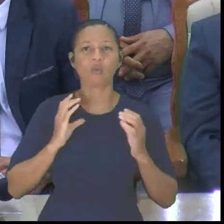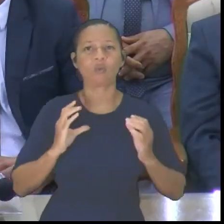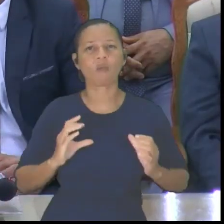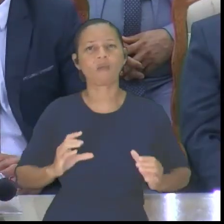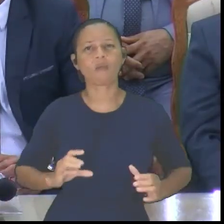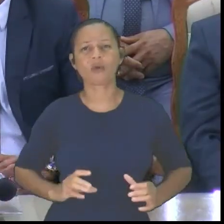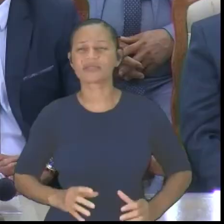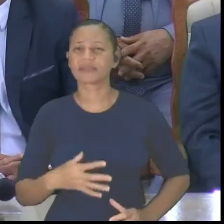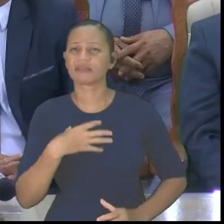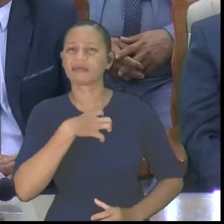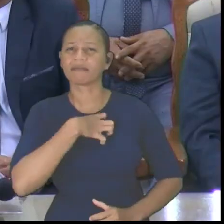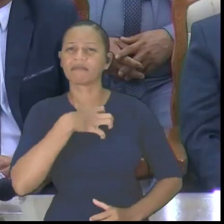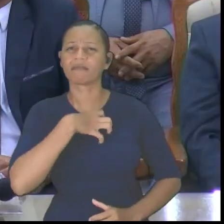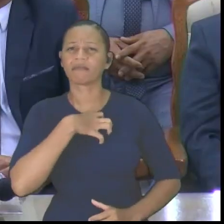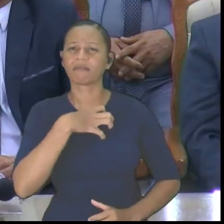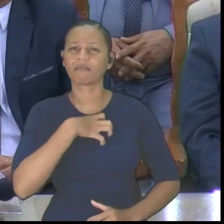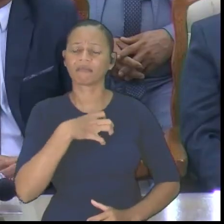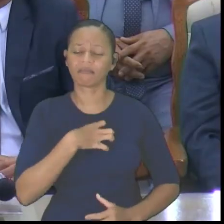sente.